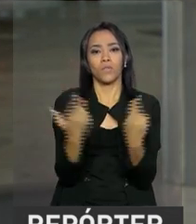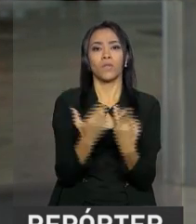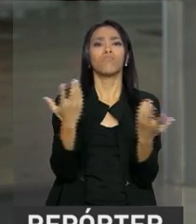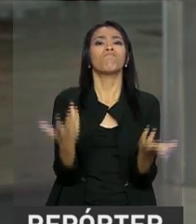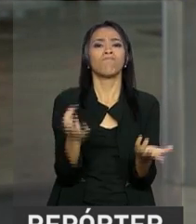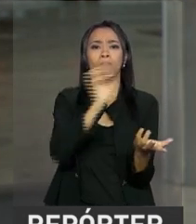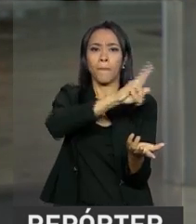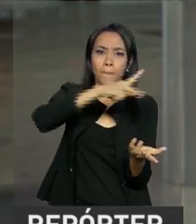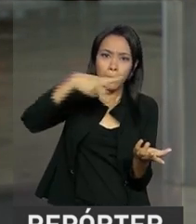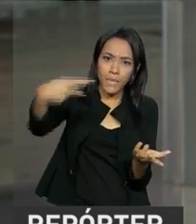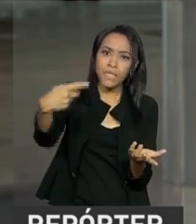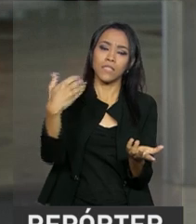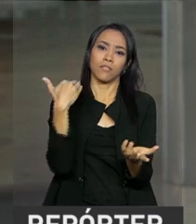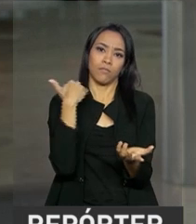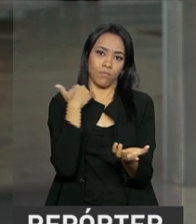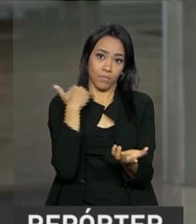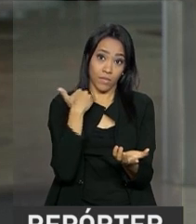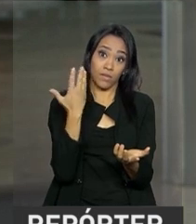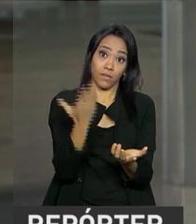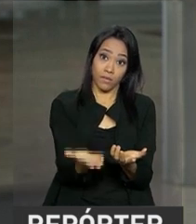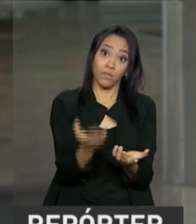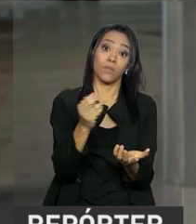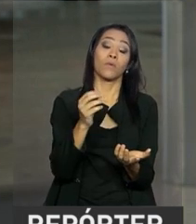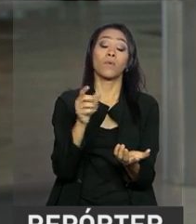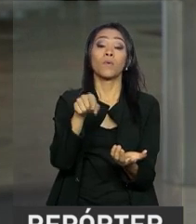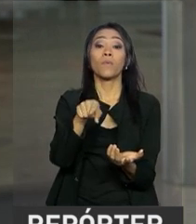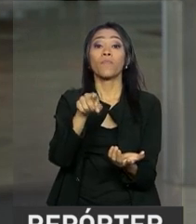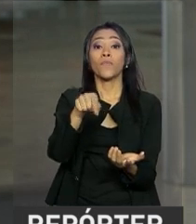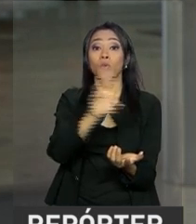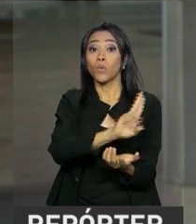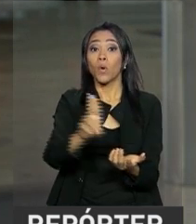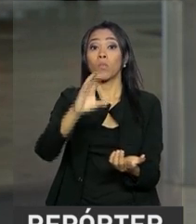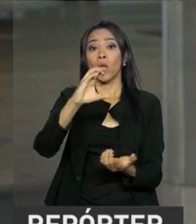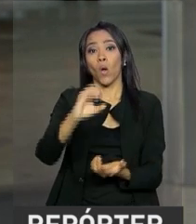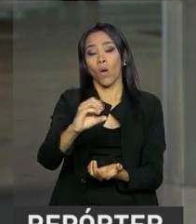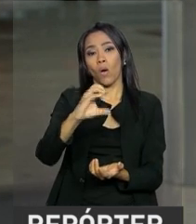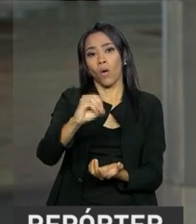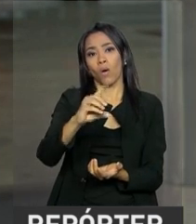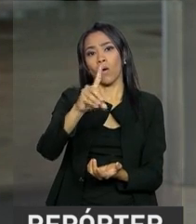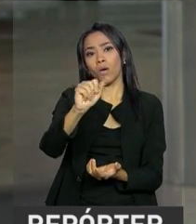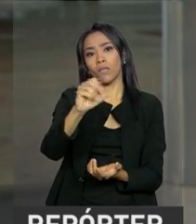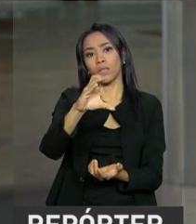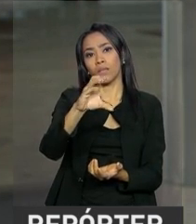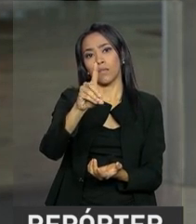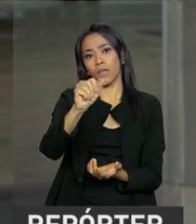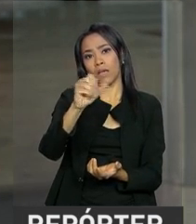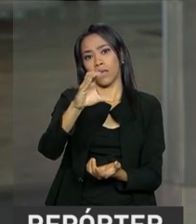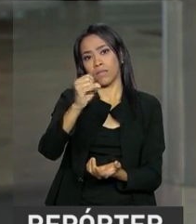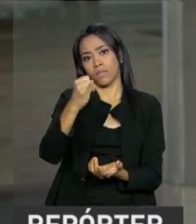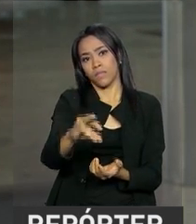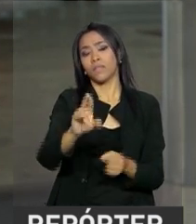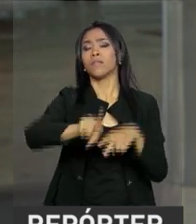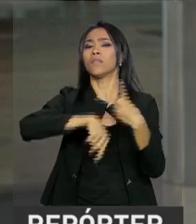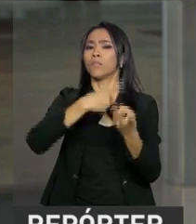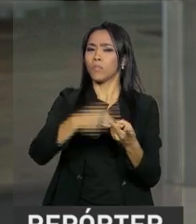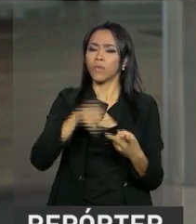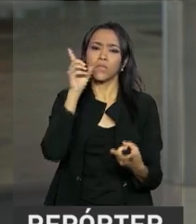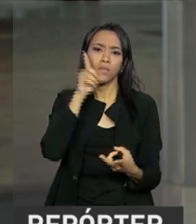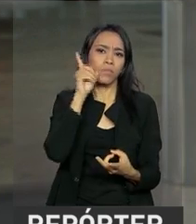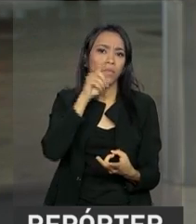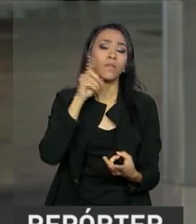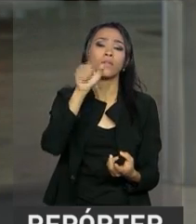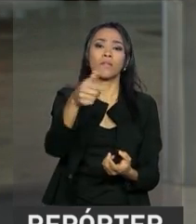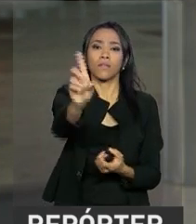presidente do Banco Regional de desenvolvimento do Extremo Sul ou da circline e com a deputada Federal de São Paulo Mara Gabril